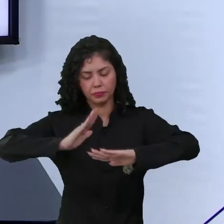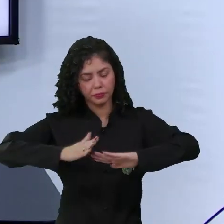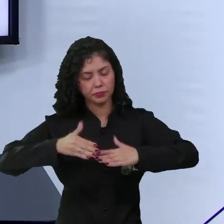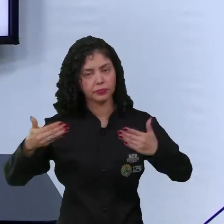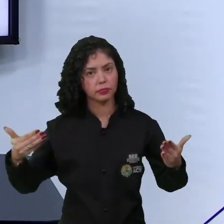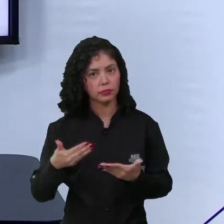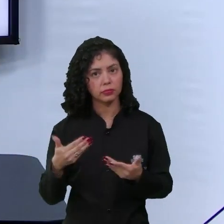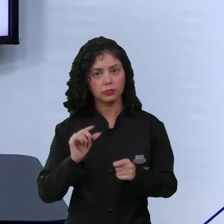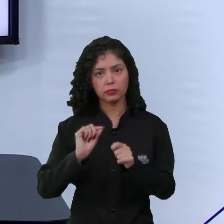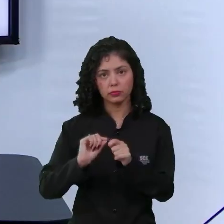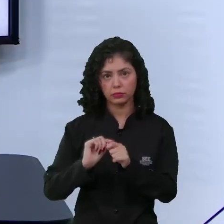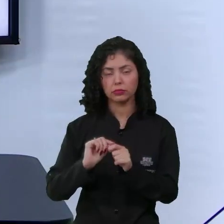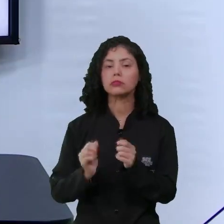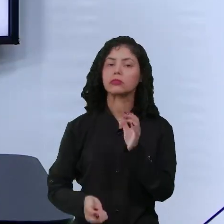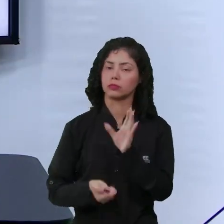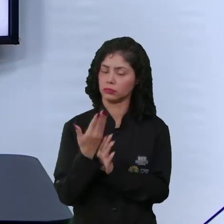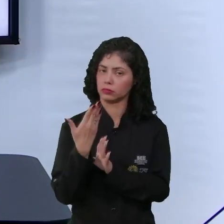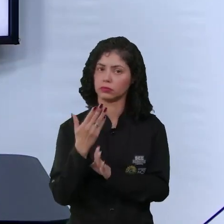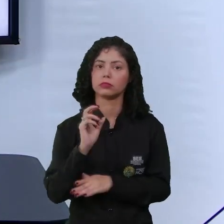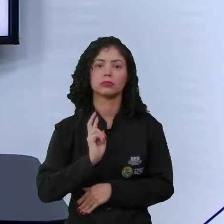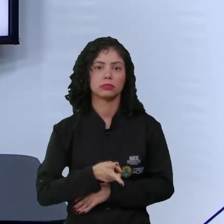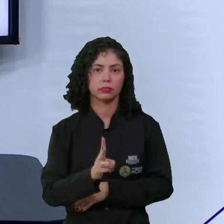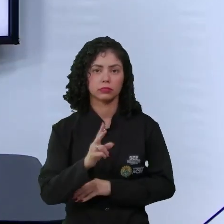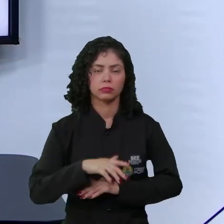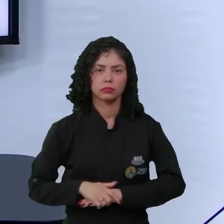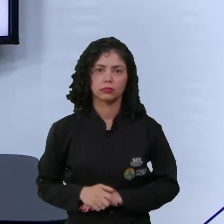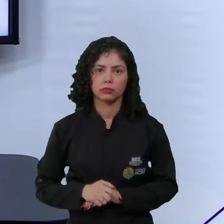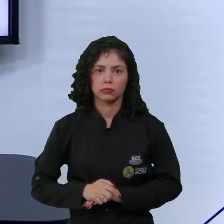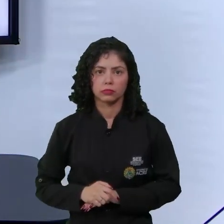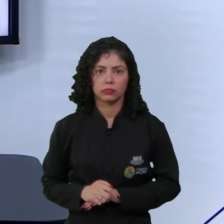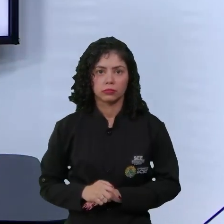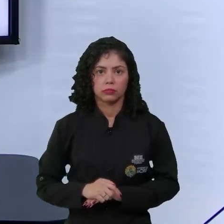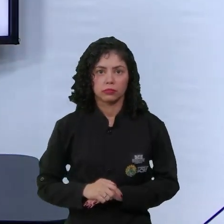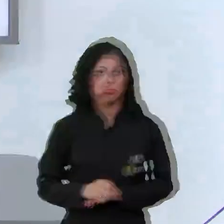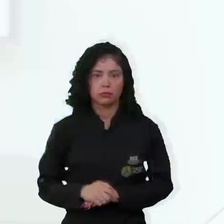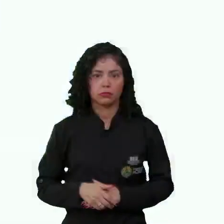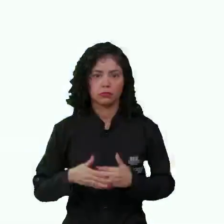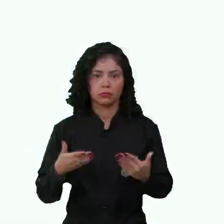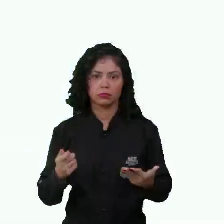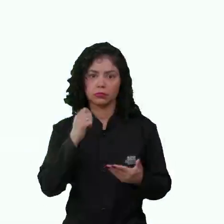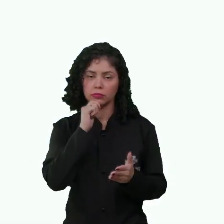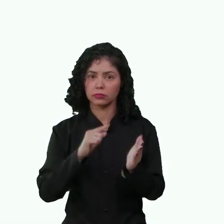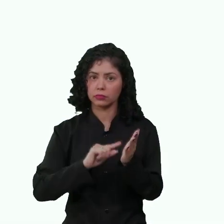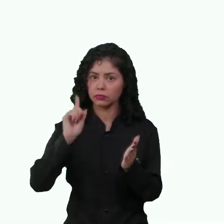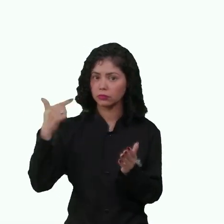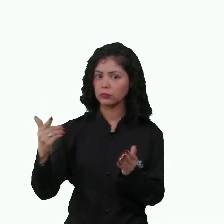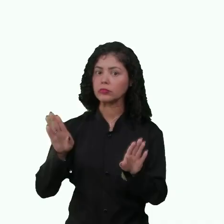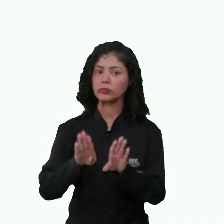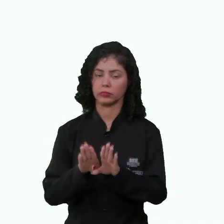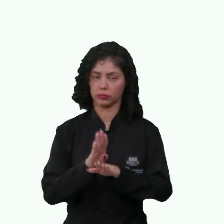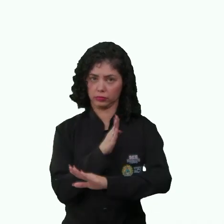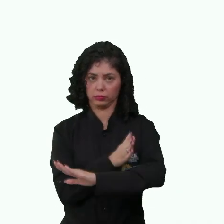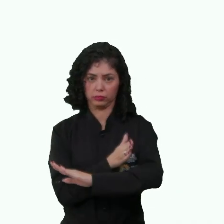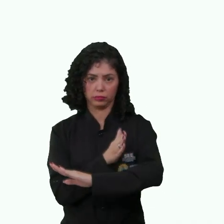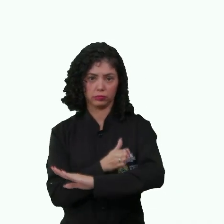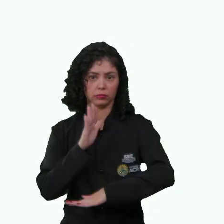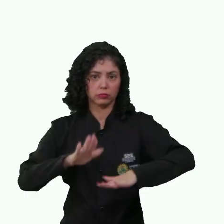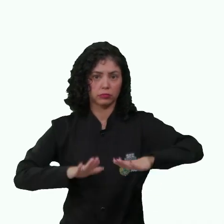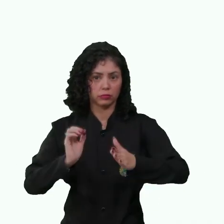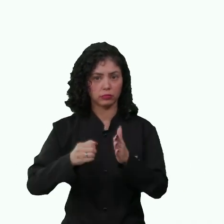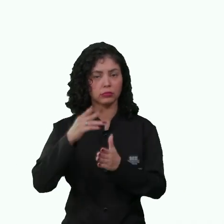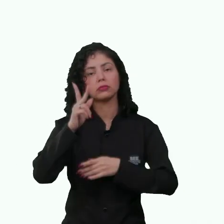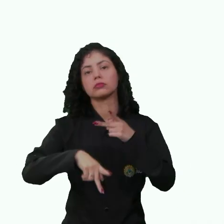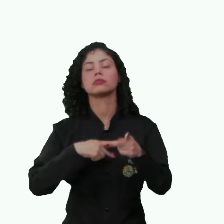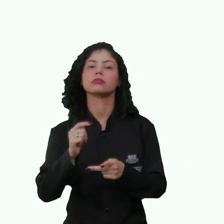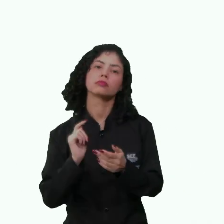contemporaneidade, a forma ritualística ainda se faz presente. Ok? Outro ponto, já que a Idade Média, muitas danças